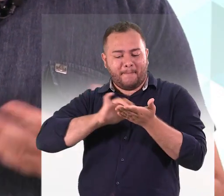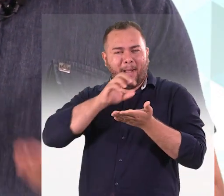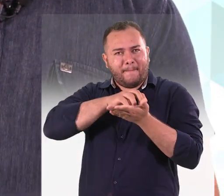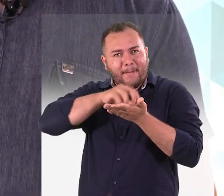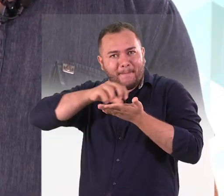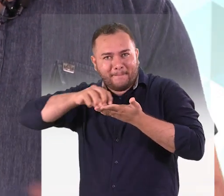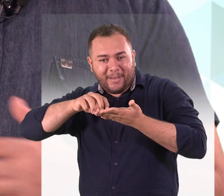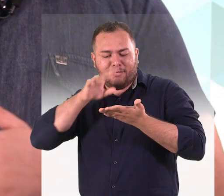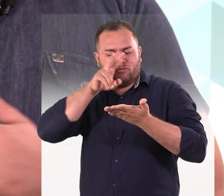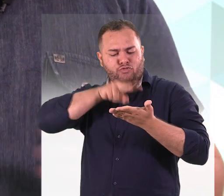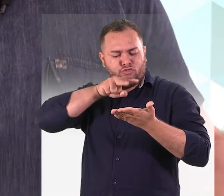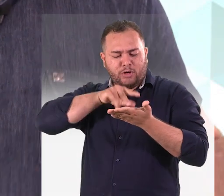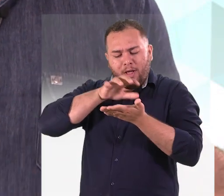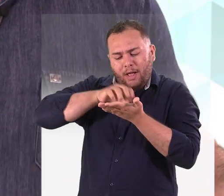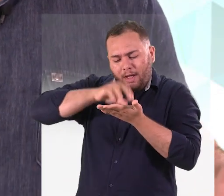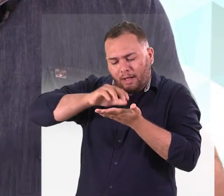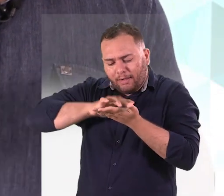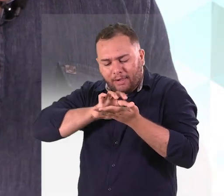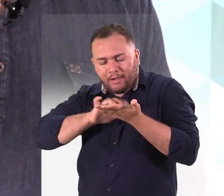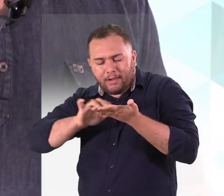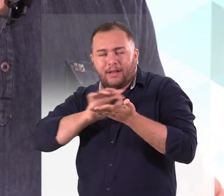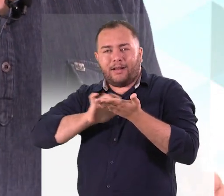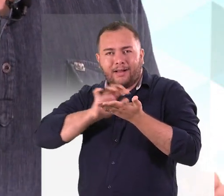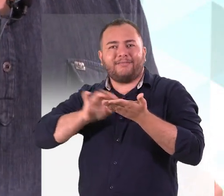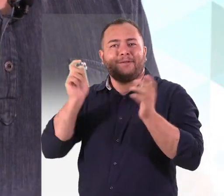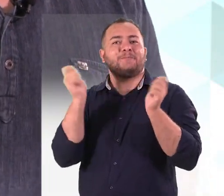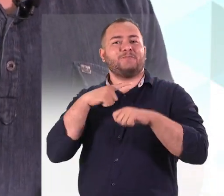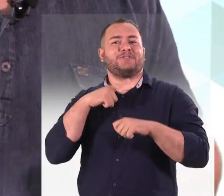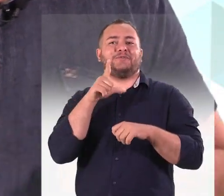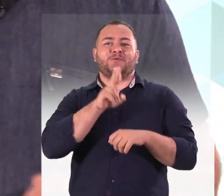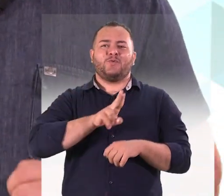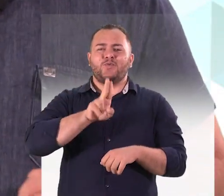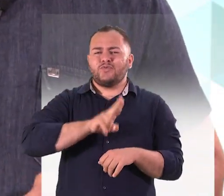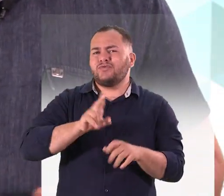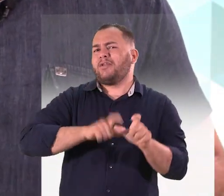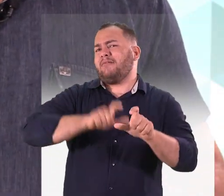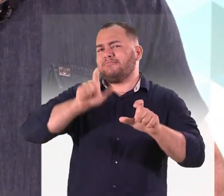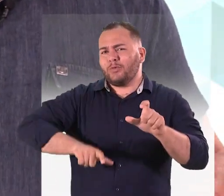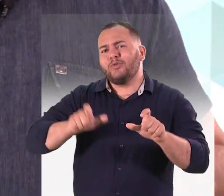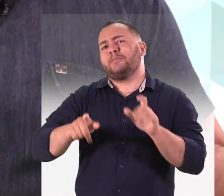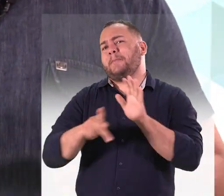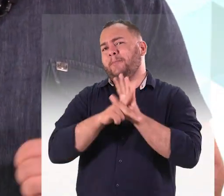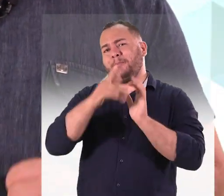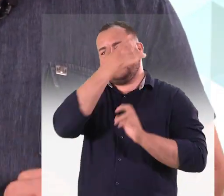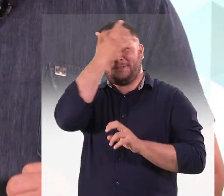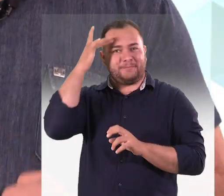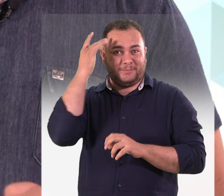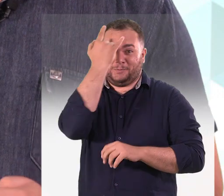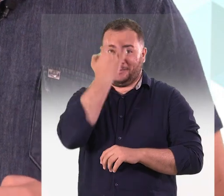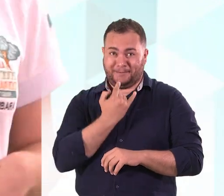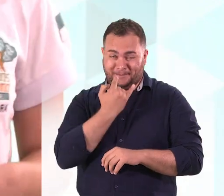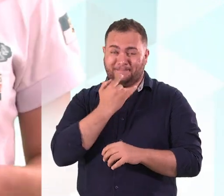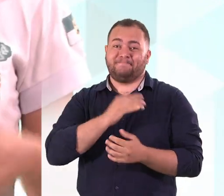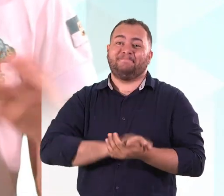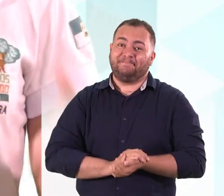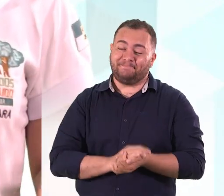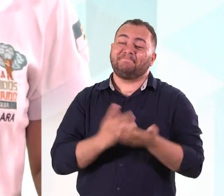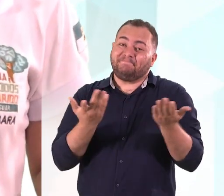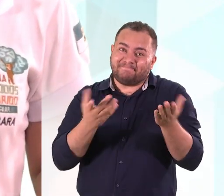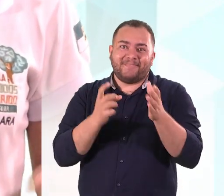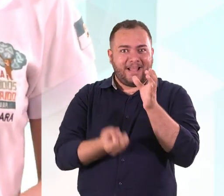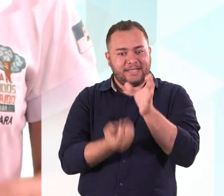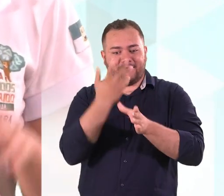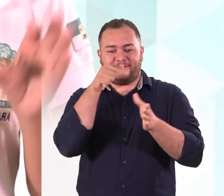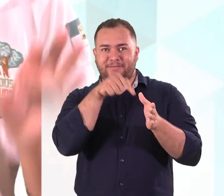utilizado até hoje por diversos países como ferramenta indispensável para a autonomia das pessoas sonhos à